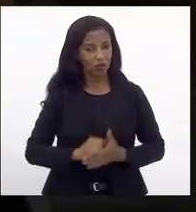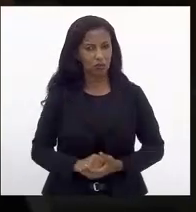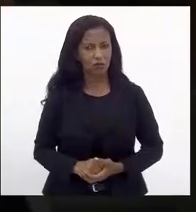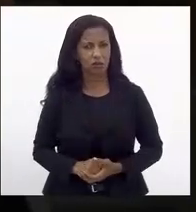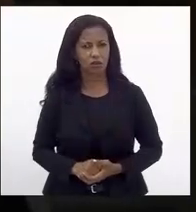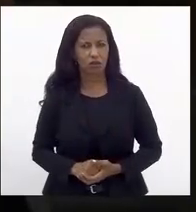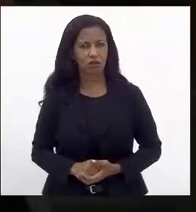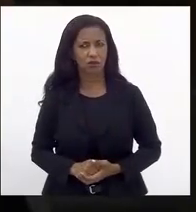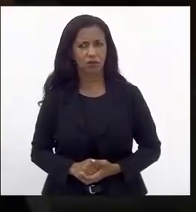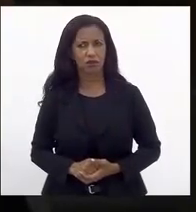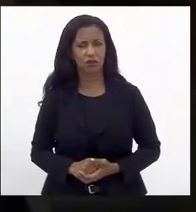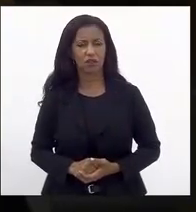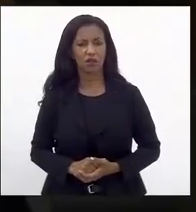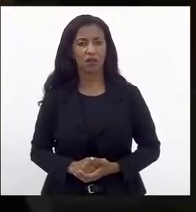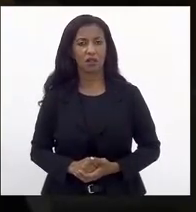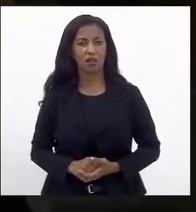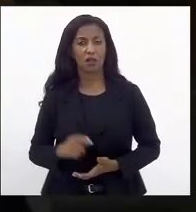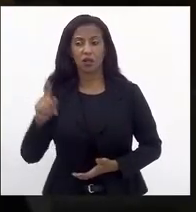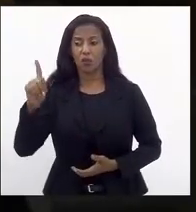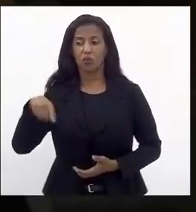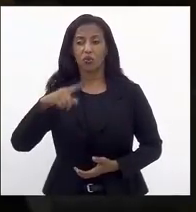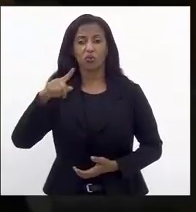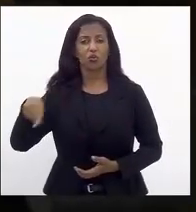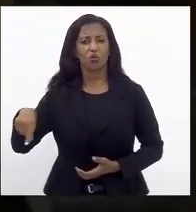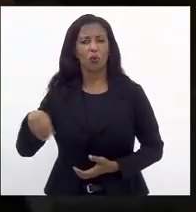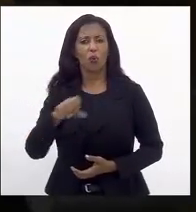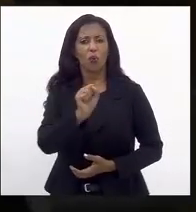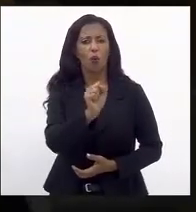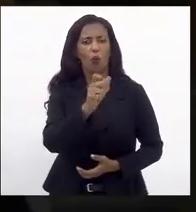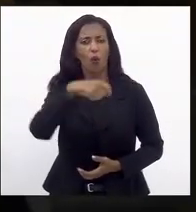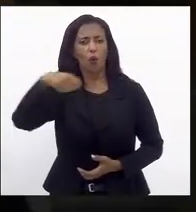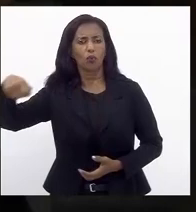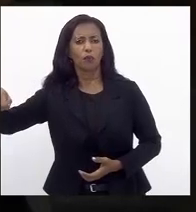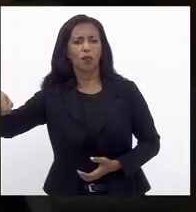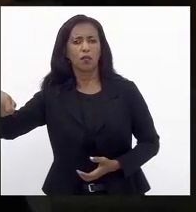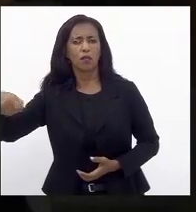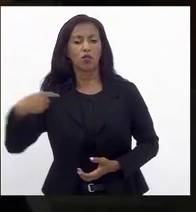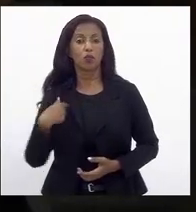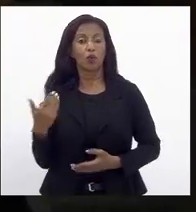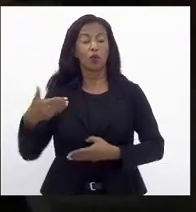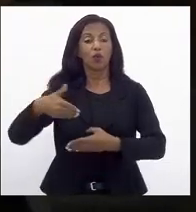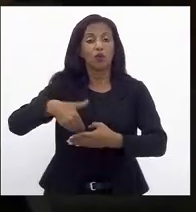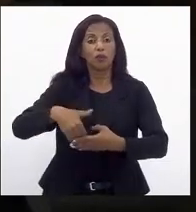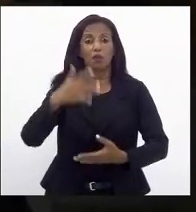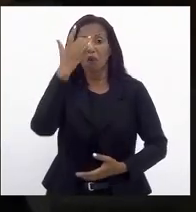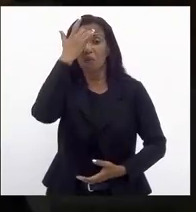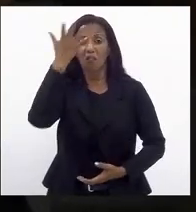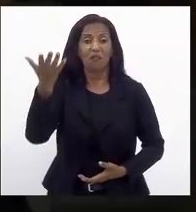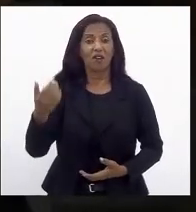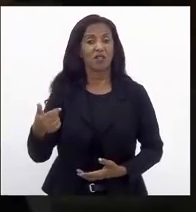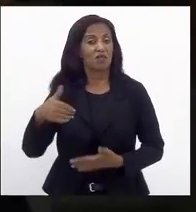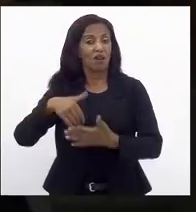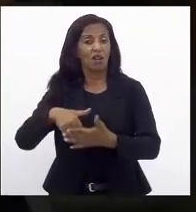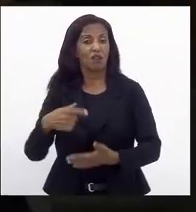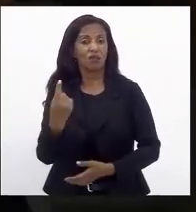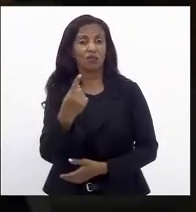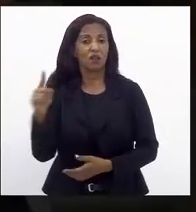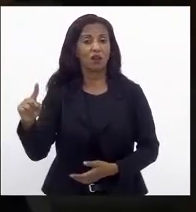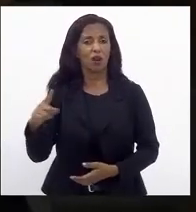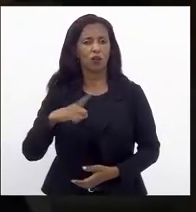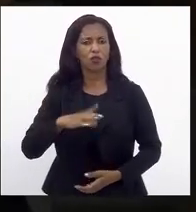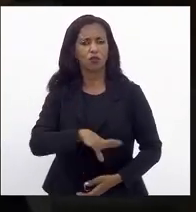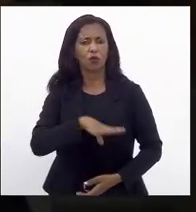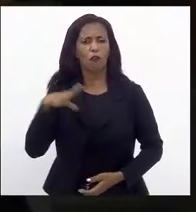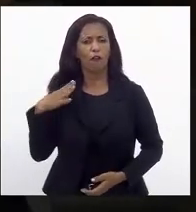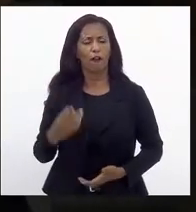o meu partiu dormi que se perdeu por 8 meses que eu voltei mas a coisa mais fácil ela voltar não mas eu